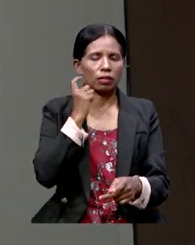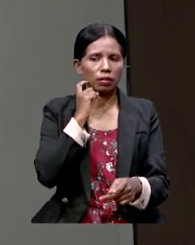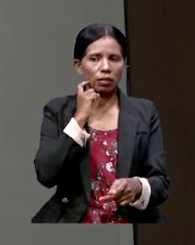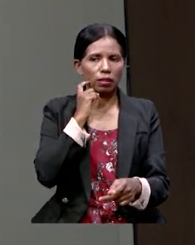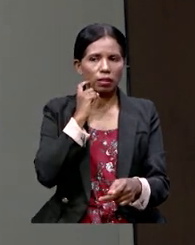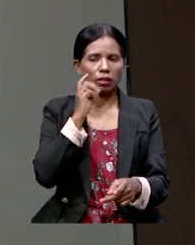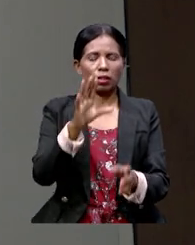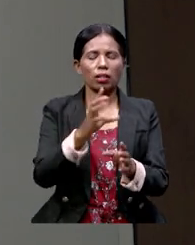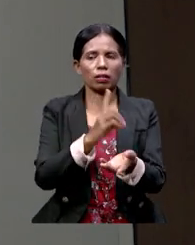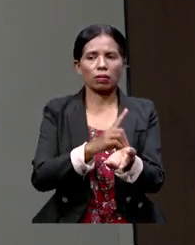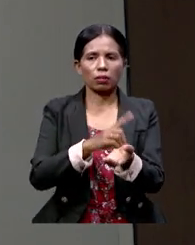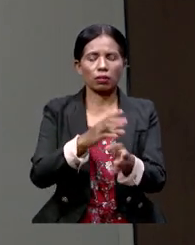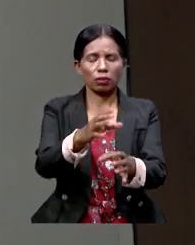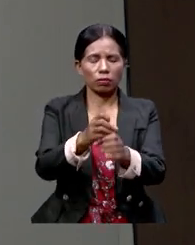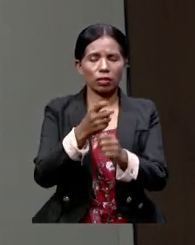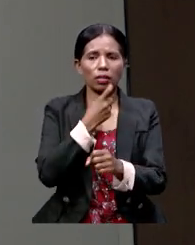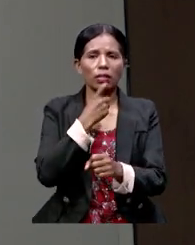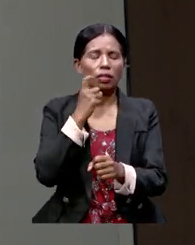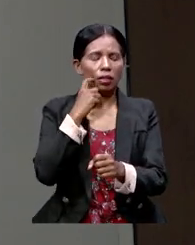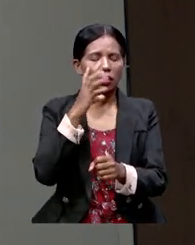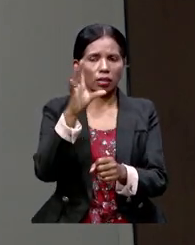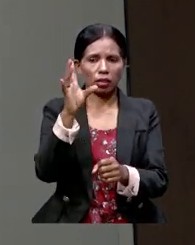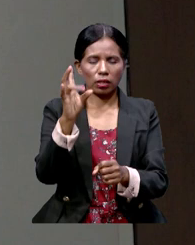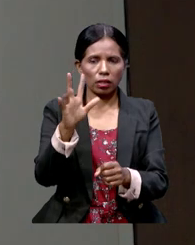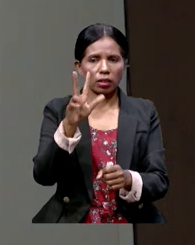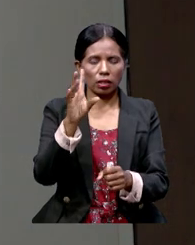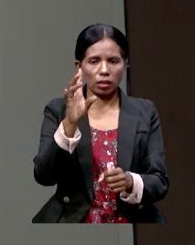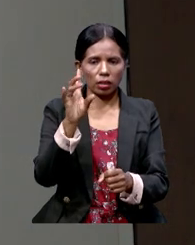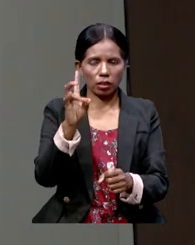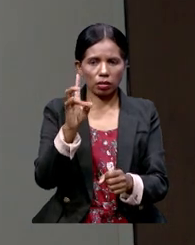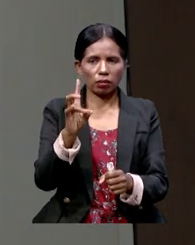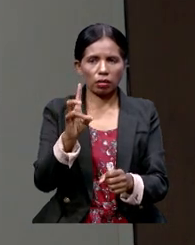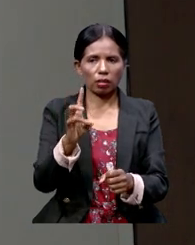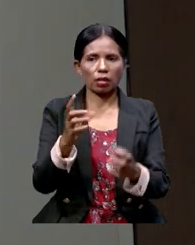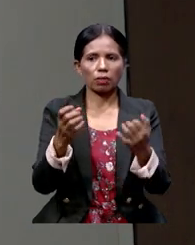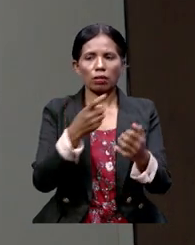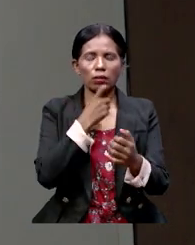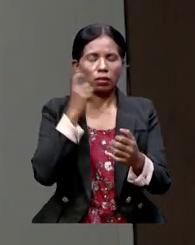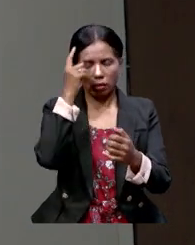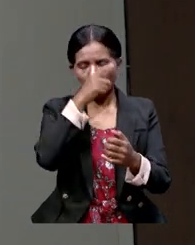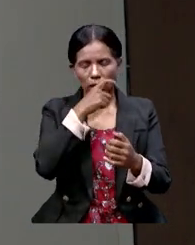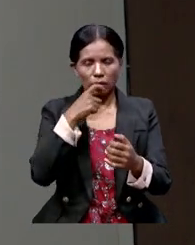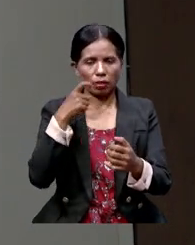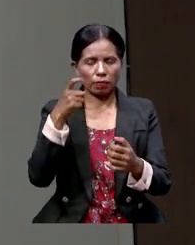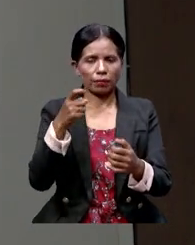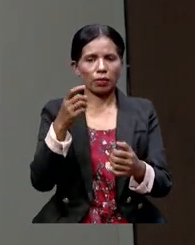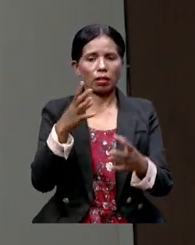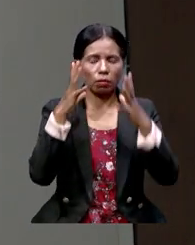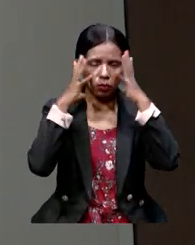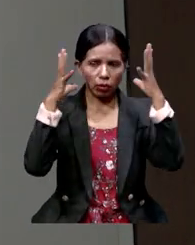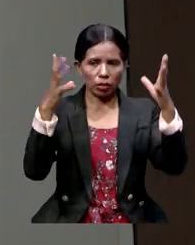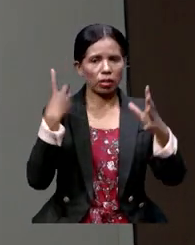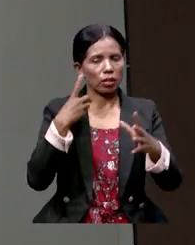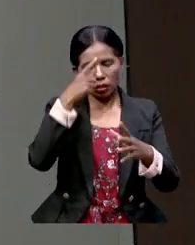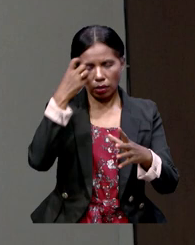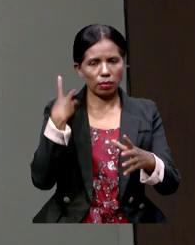fokit keras ni hang hito maksai keras ta to agora paciente refer o inserne bubu hotu o inserne miang hotu. Tamba ita la